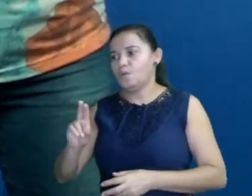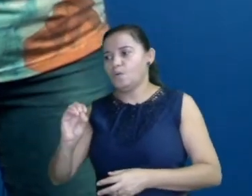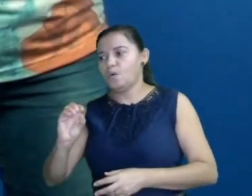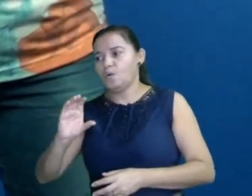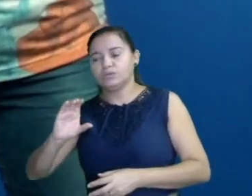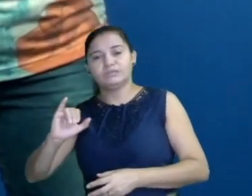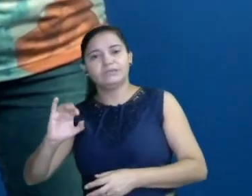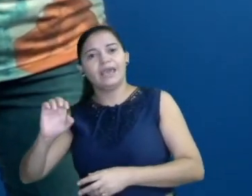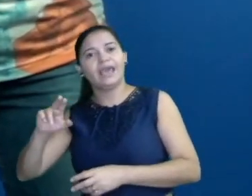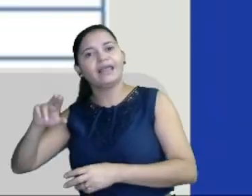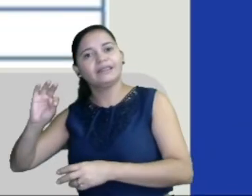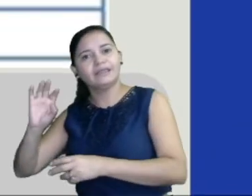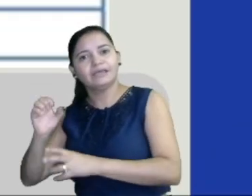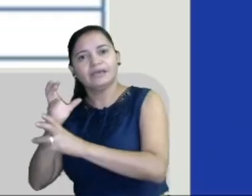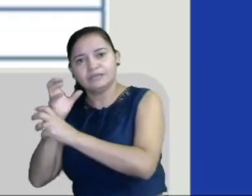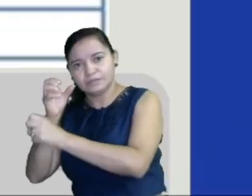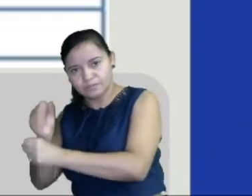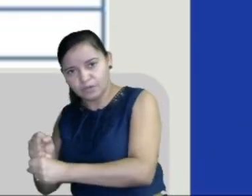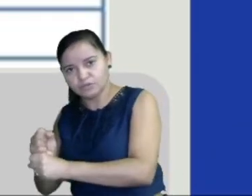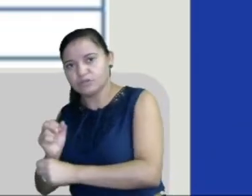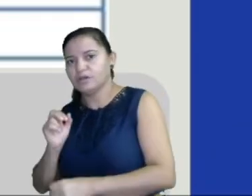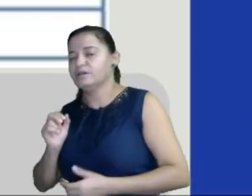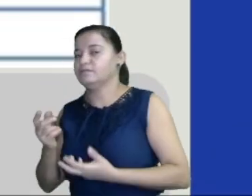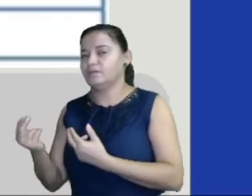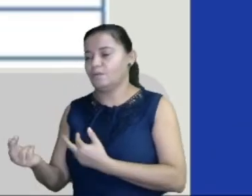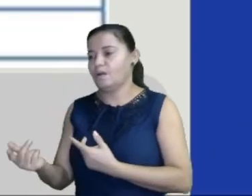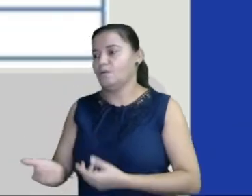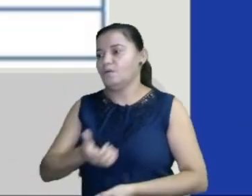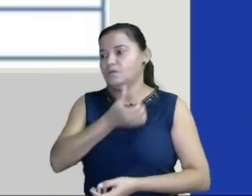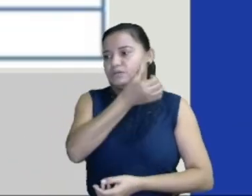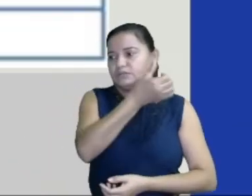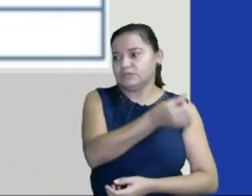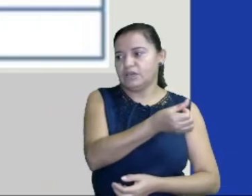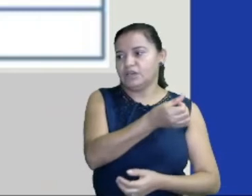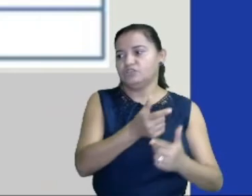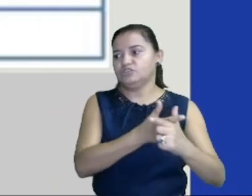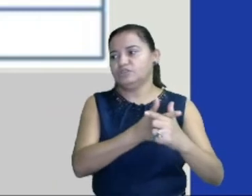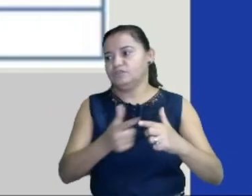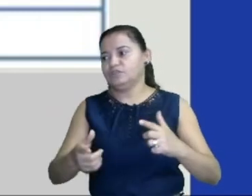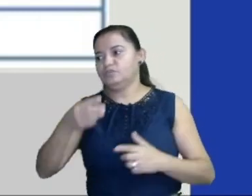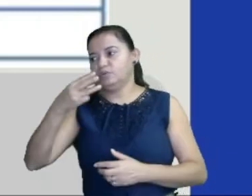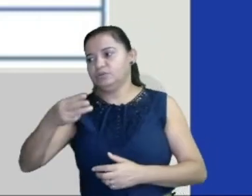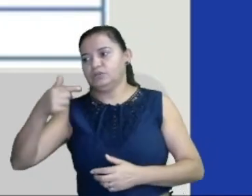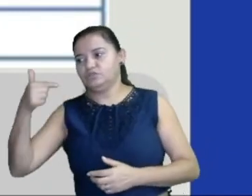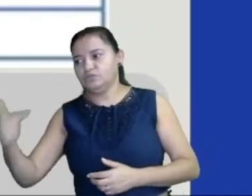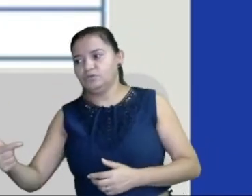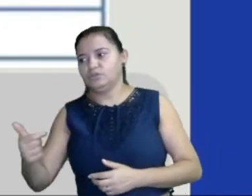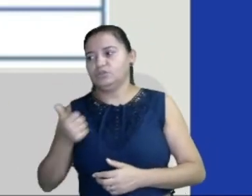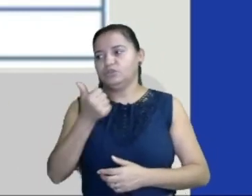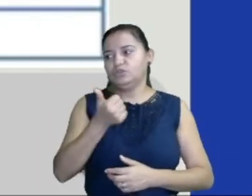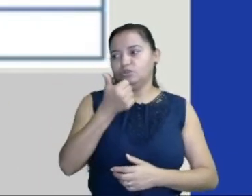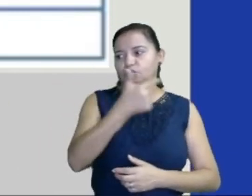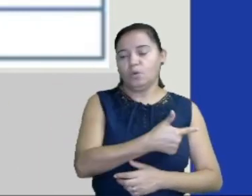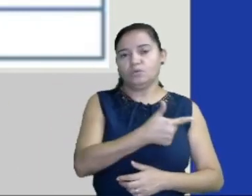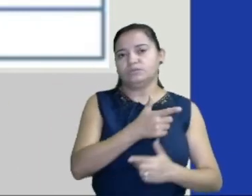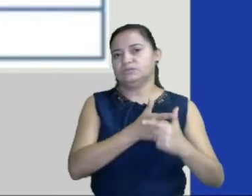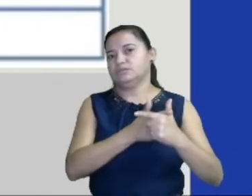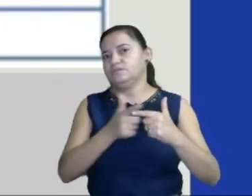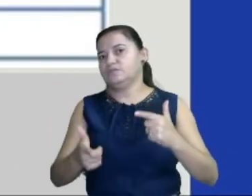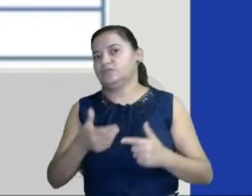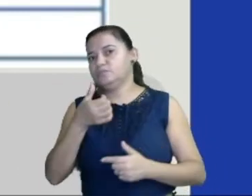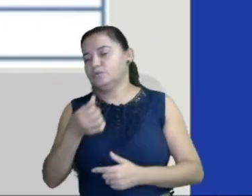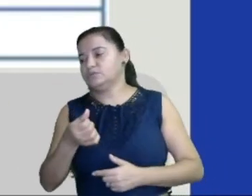tá então seis / 32 12162 E aí a relação